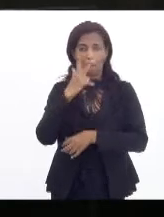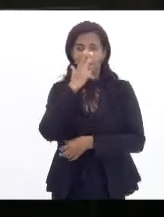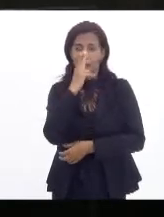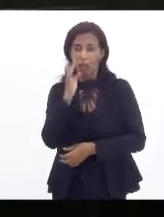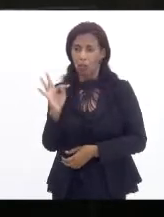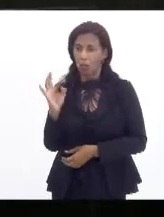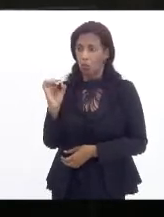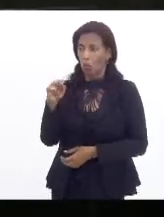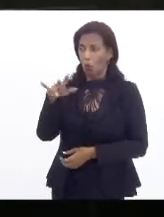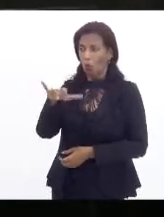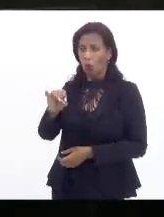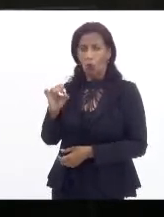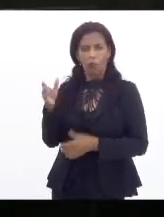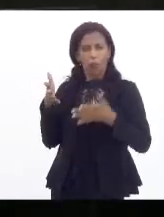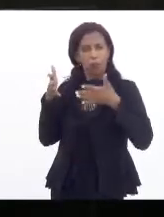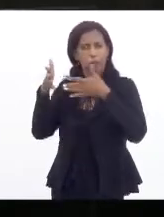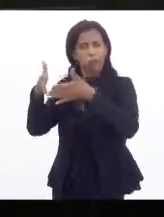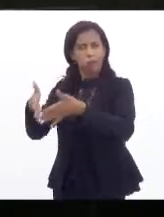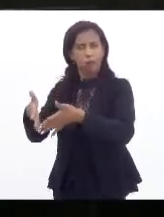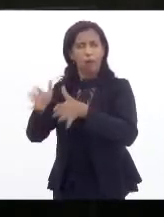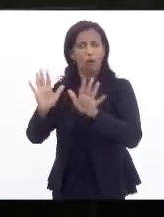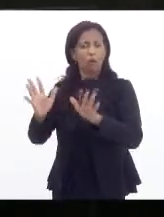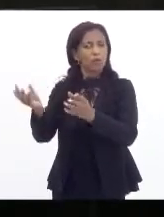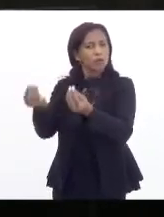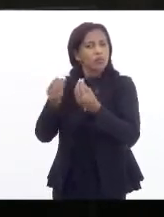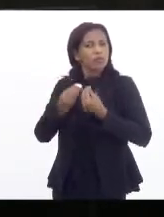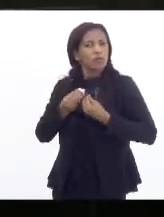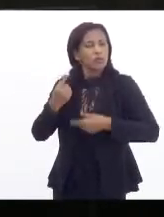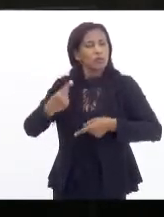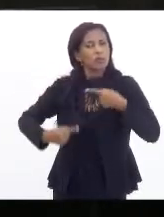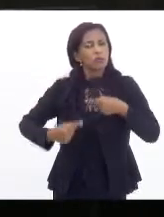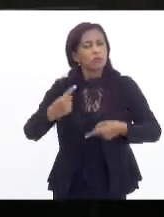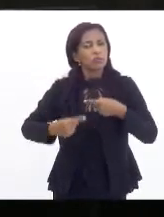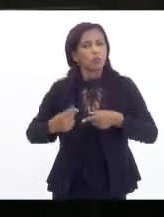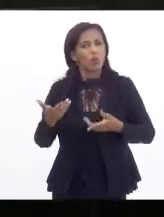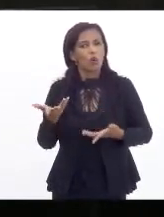tópico, aparentemente específico, mas que nos permite discutir